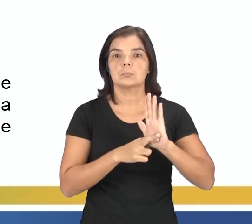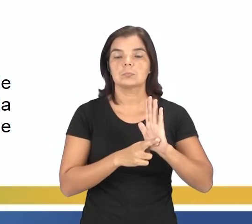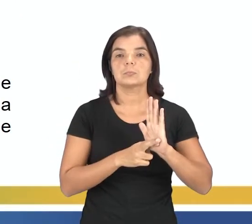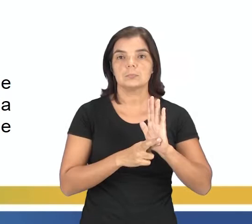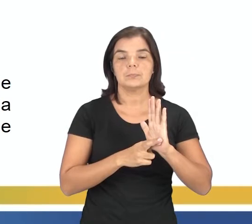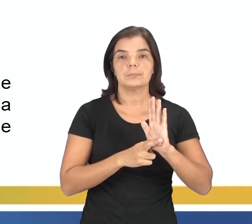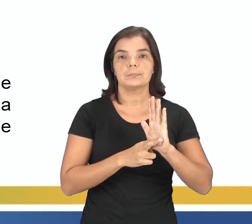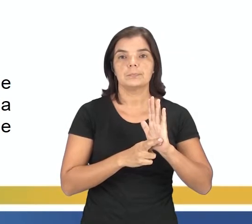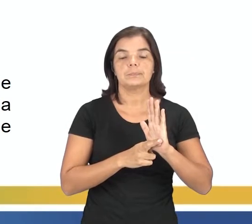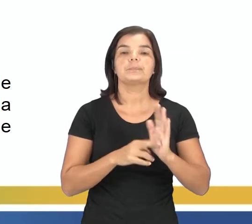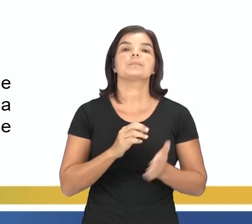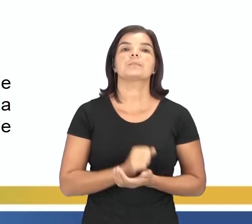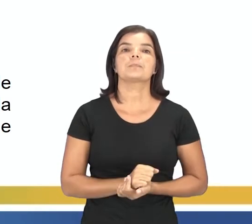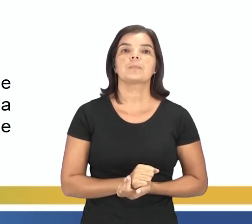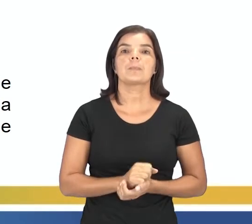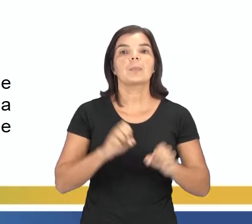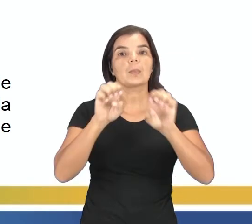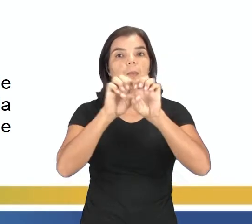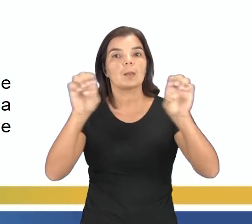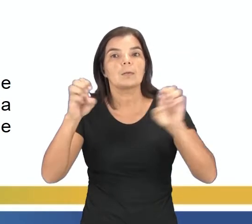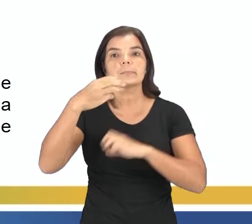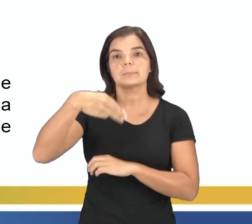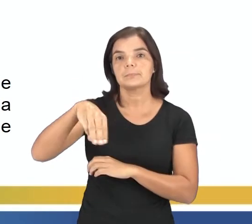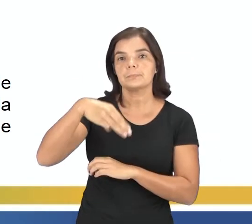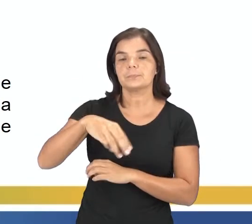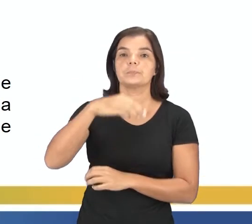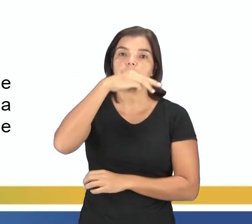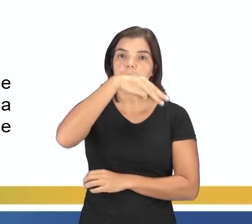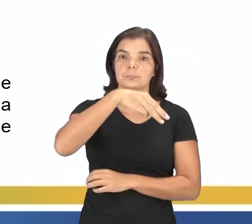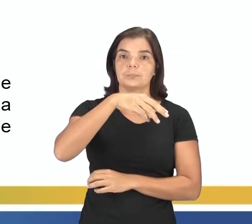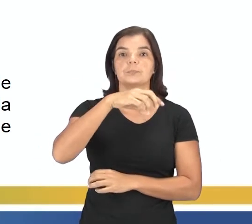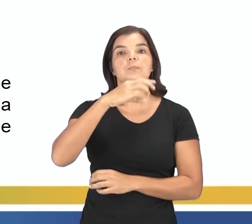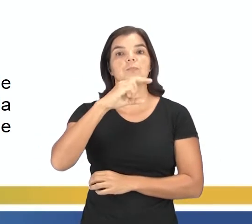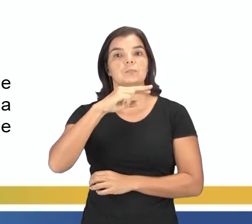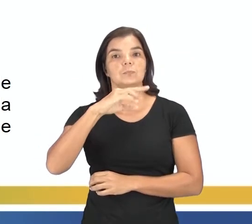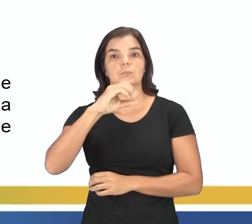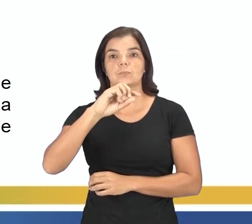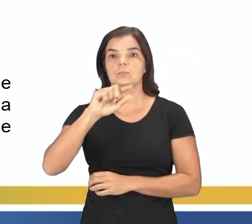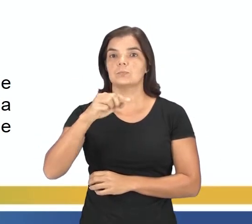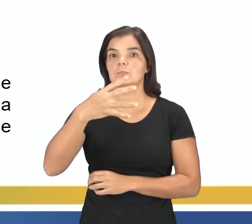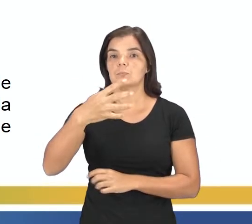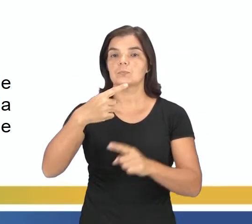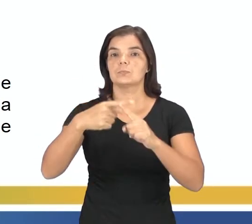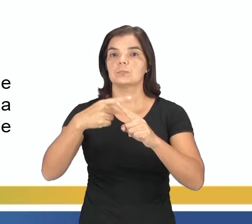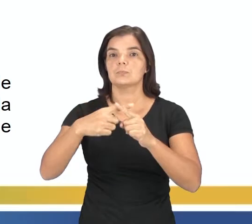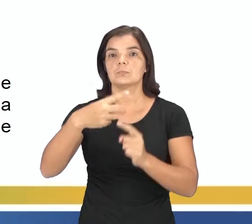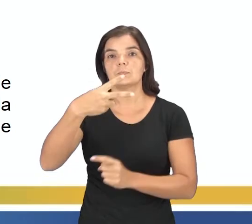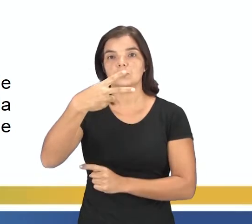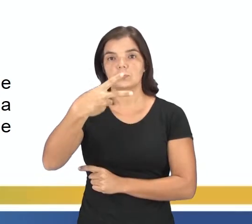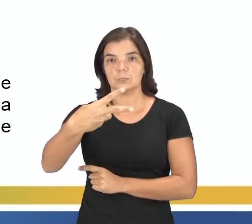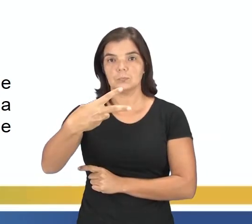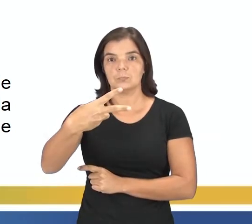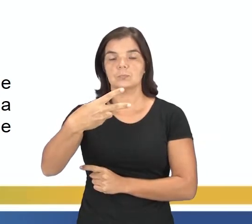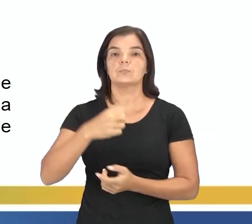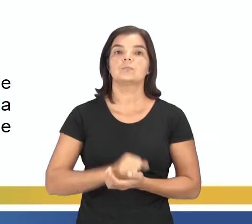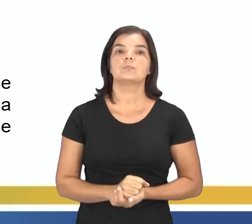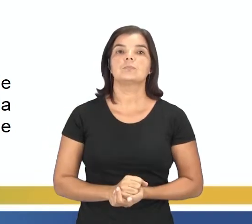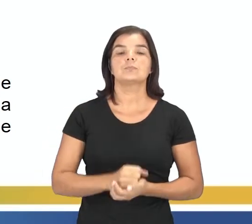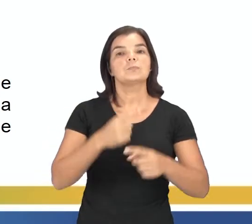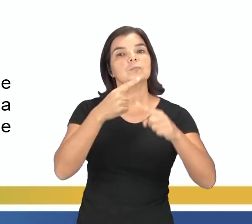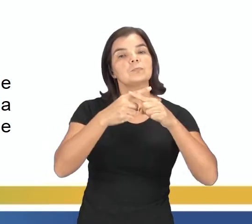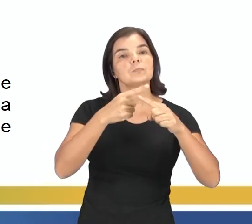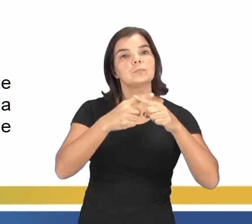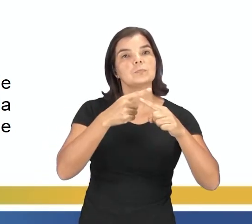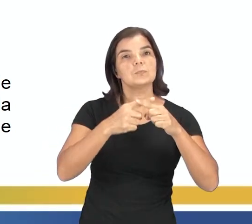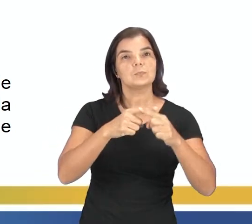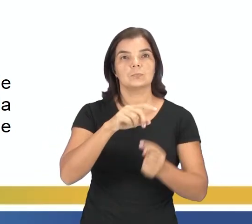na nossa equação matemática, onde a massa é 0,4 vezes a velocidade, que é 2.